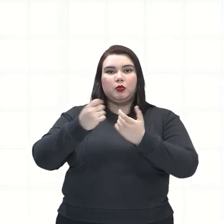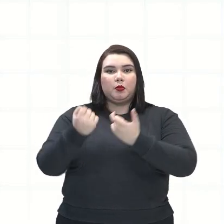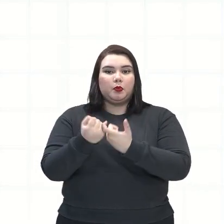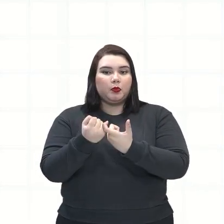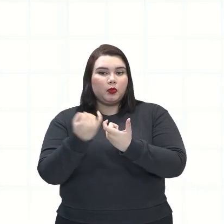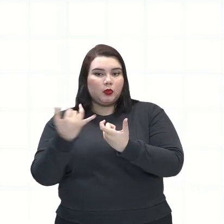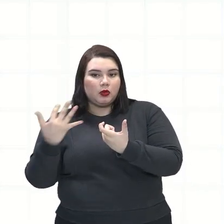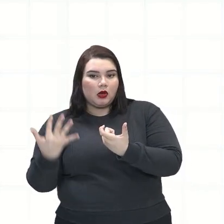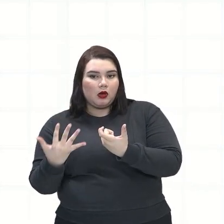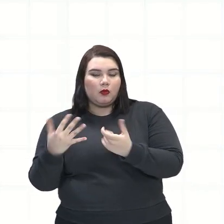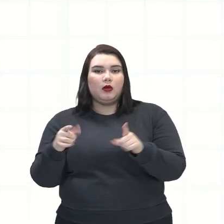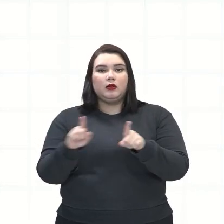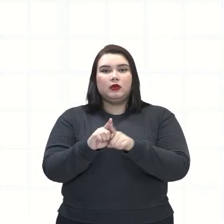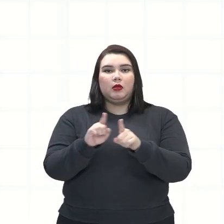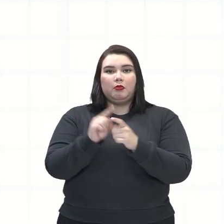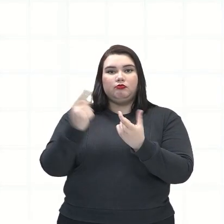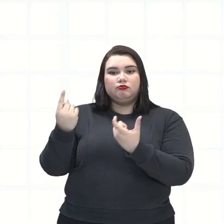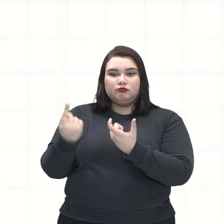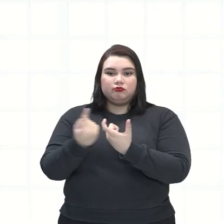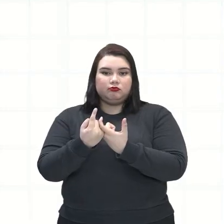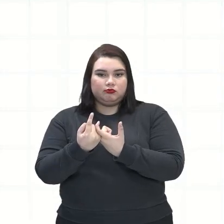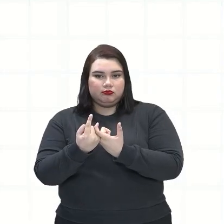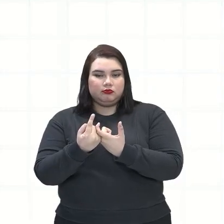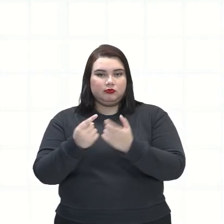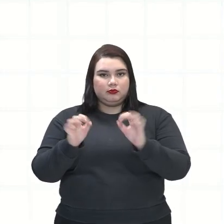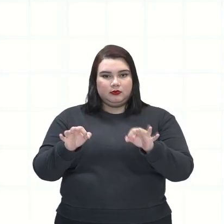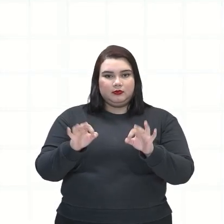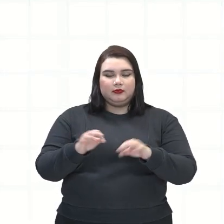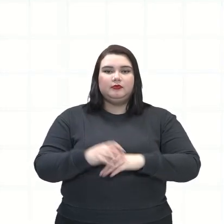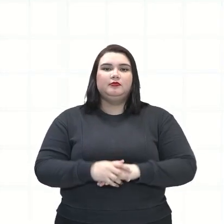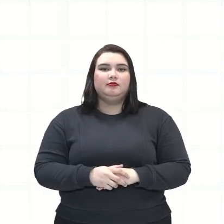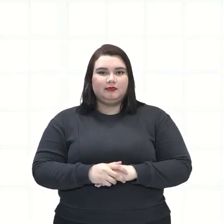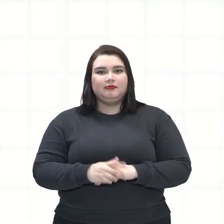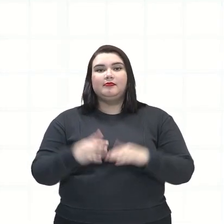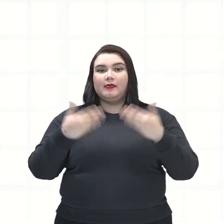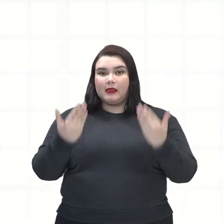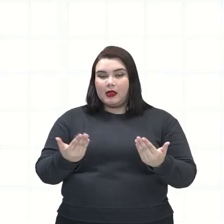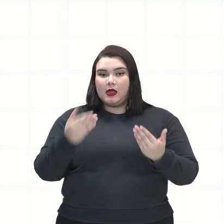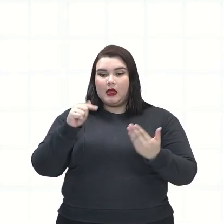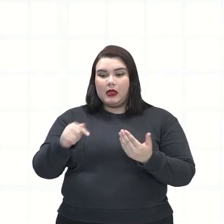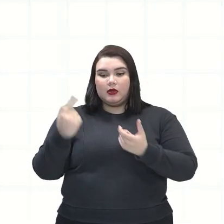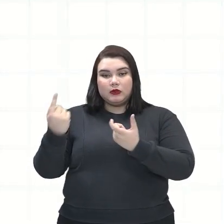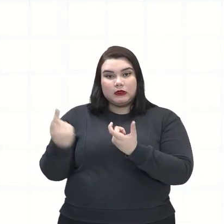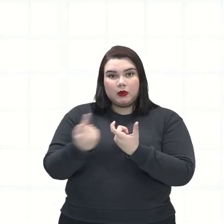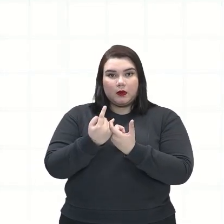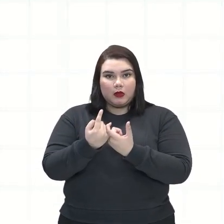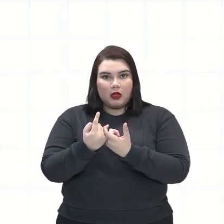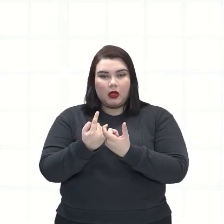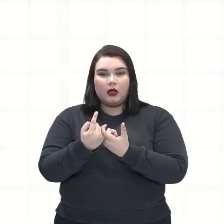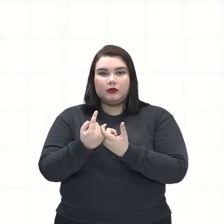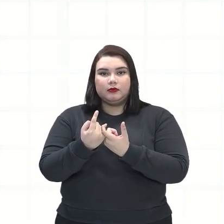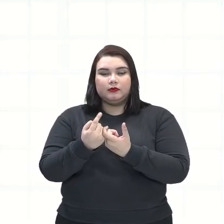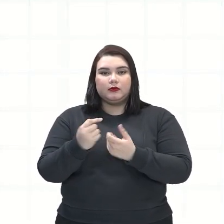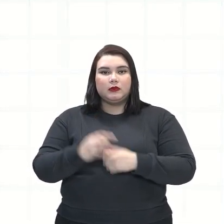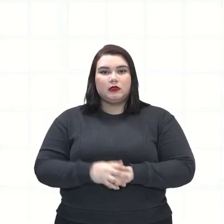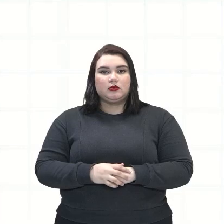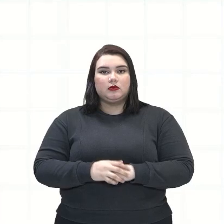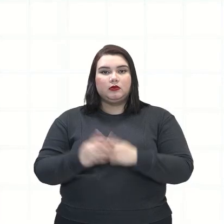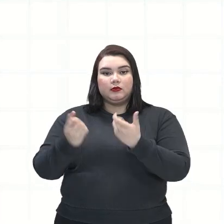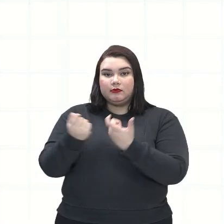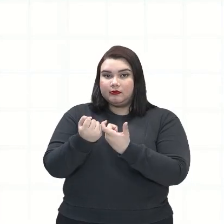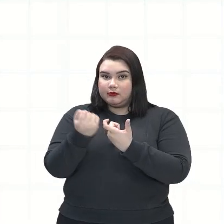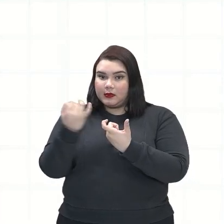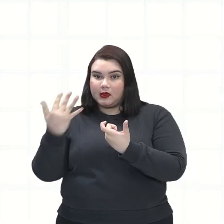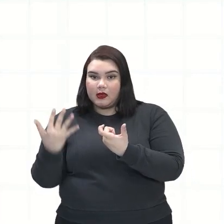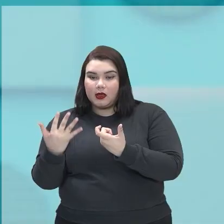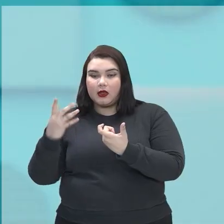no singular e eles, os que são no singular, no plural, foram acrescidos